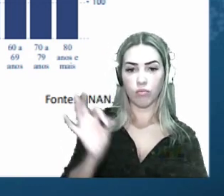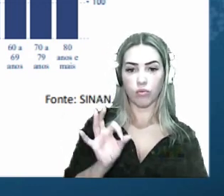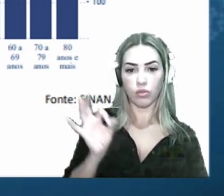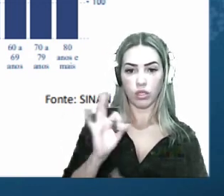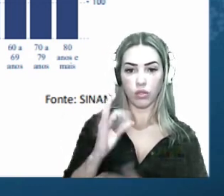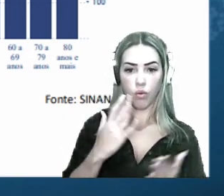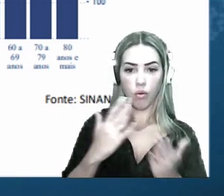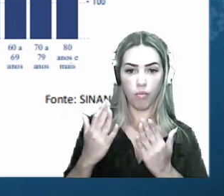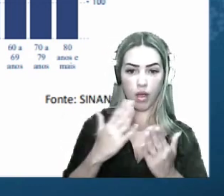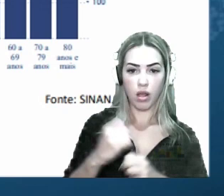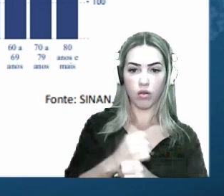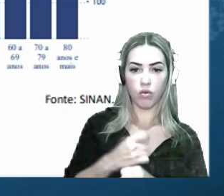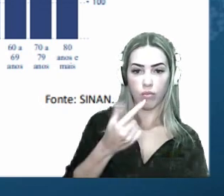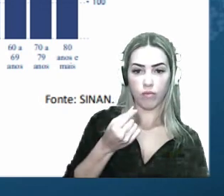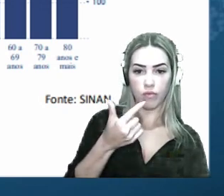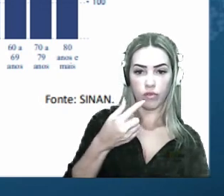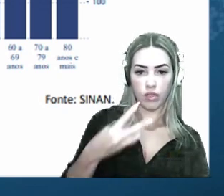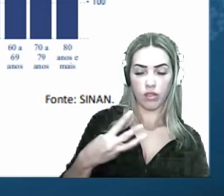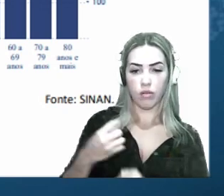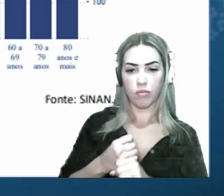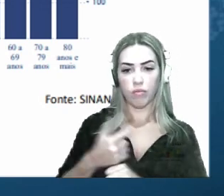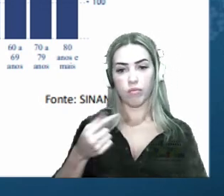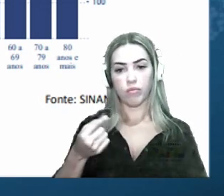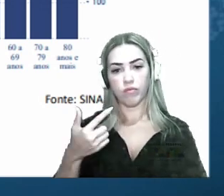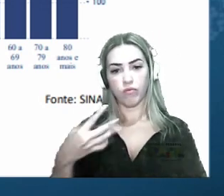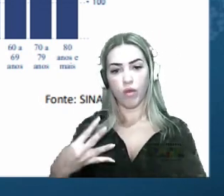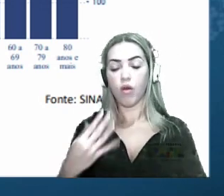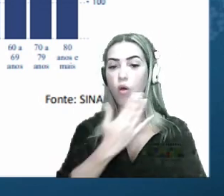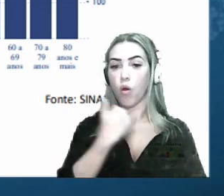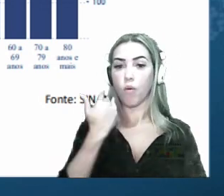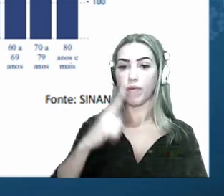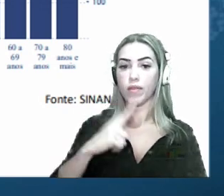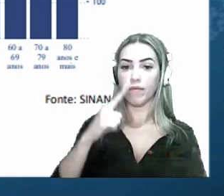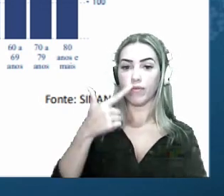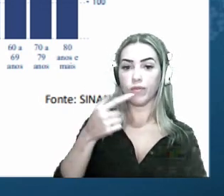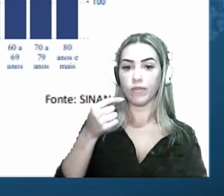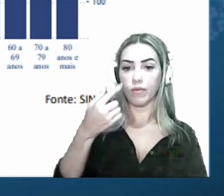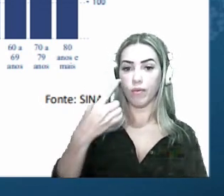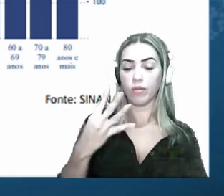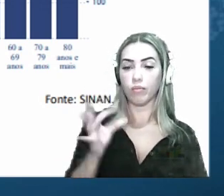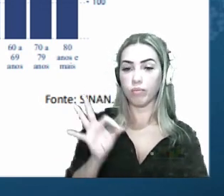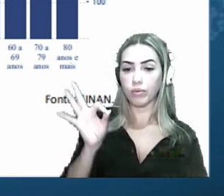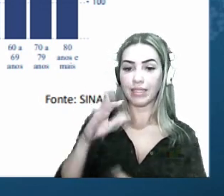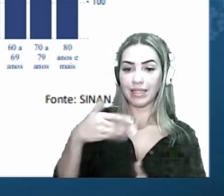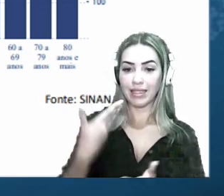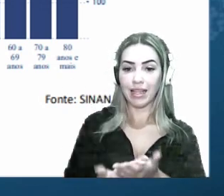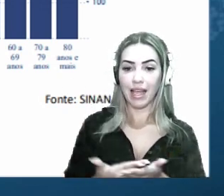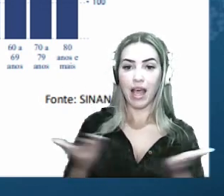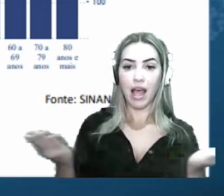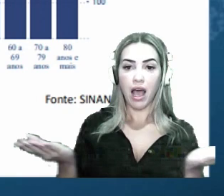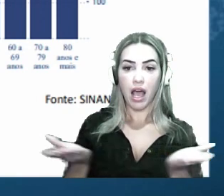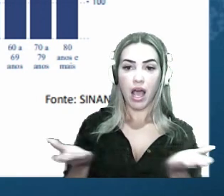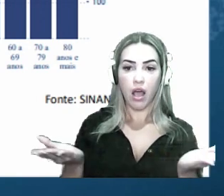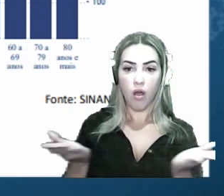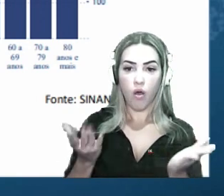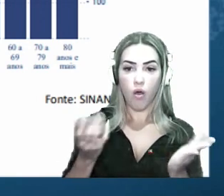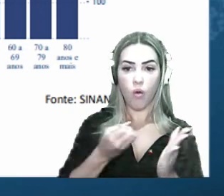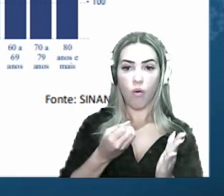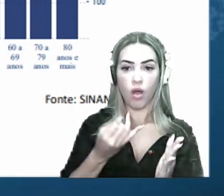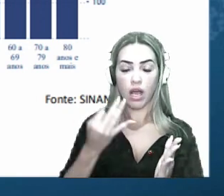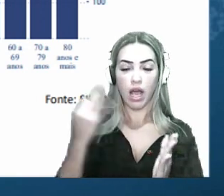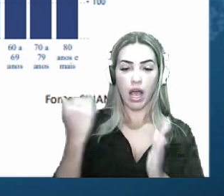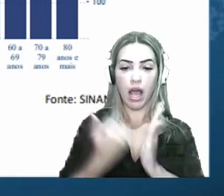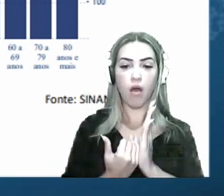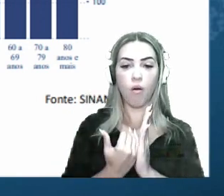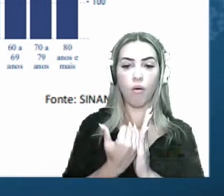24. Óbitos, nós tivemos 204% até agora de aumento nos óbitos, comparando o ano passado, que já foi um